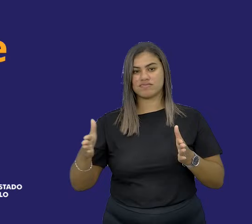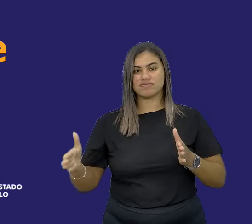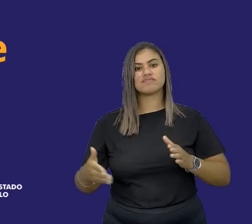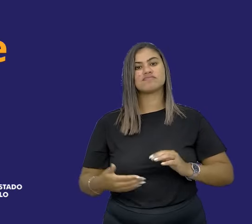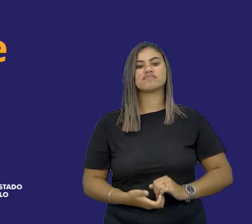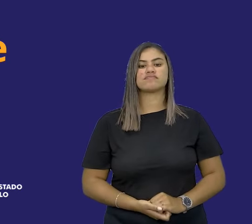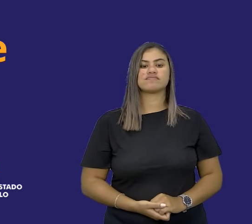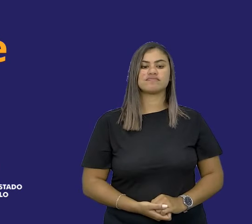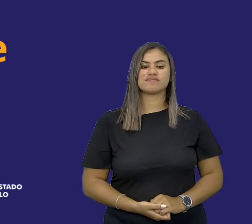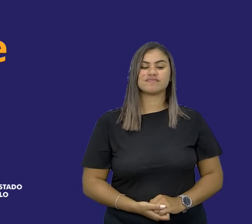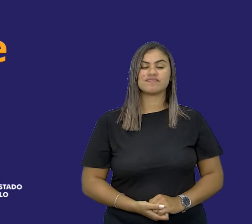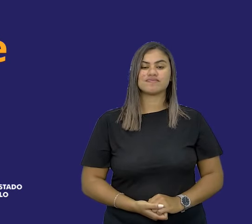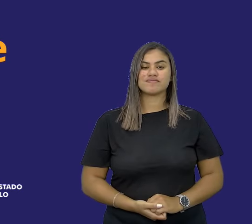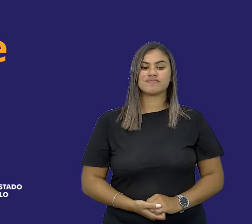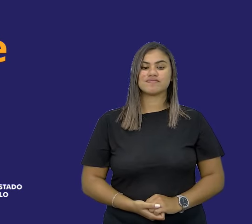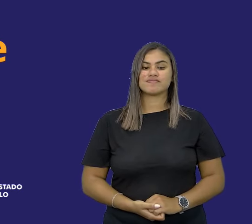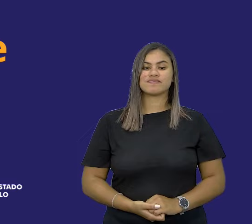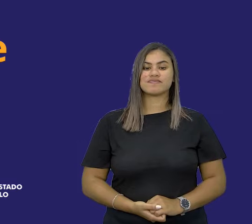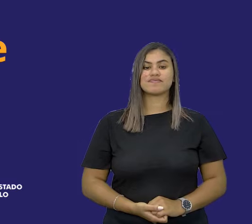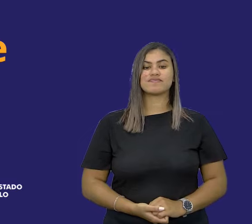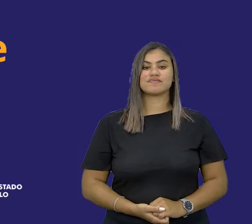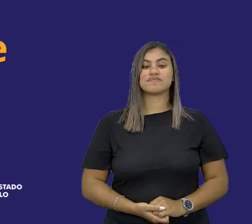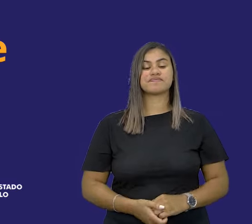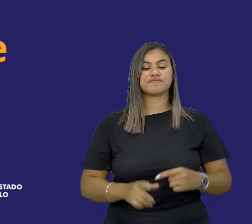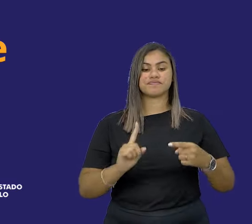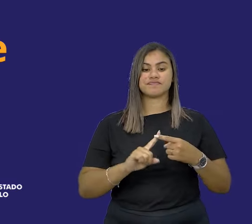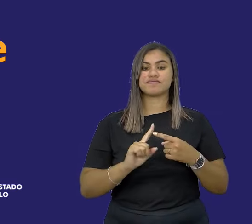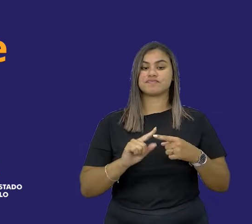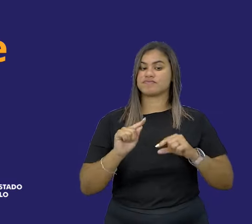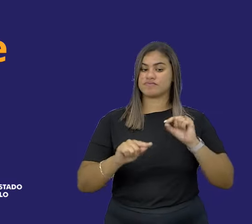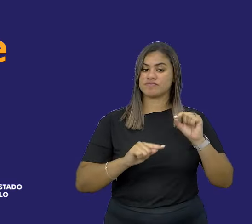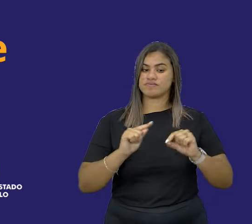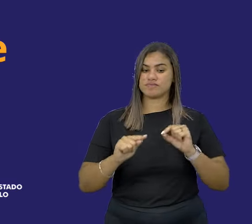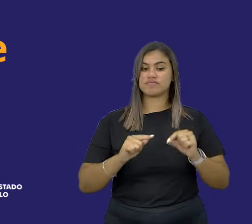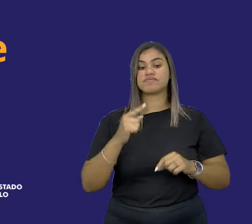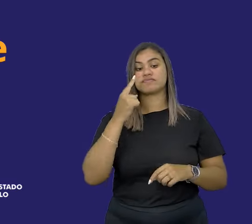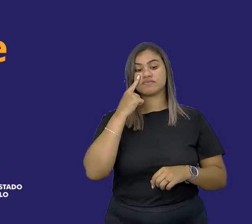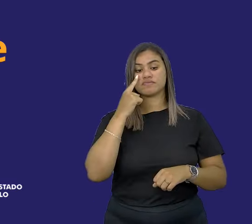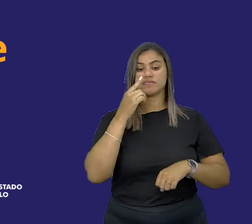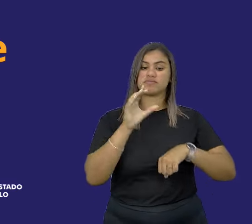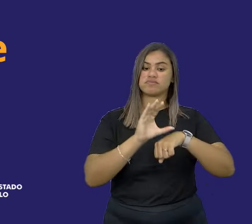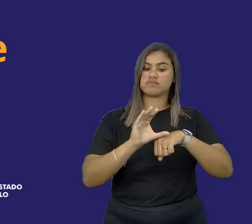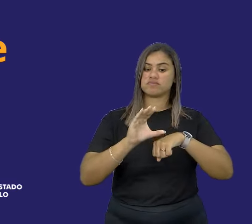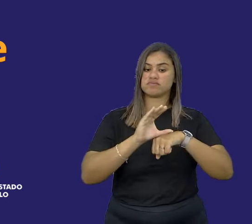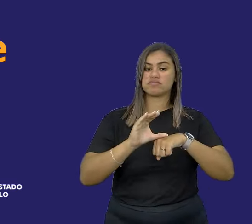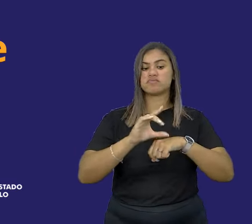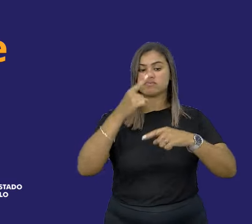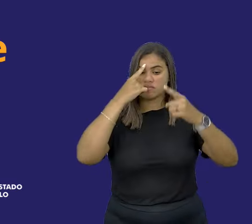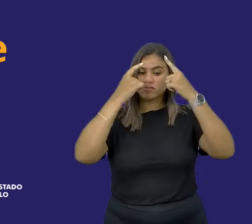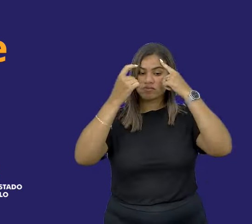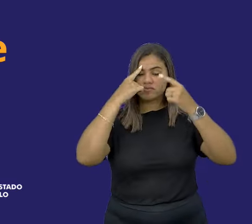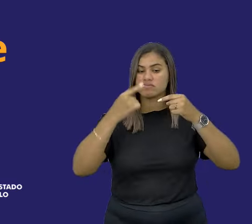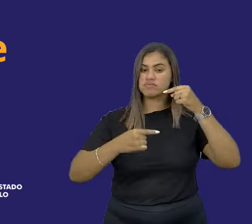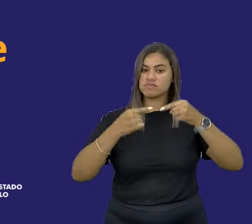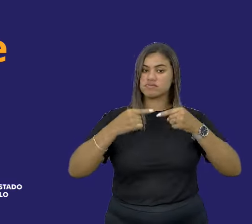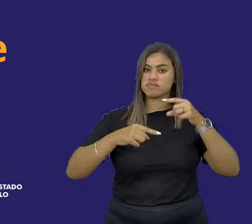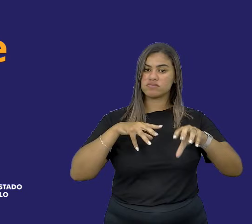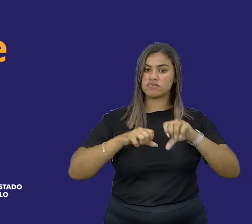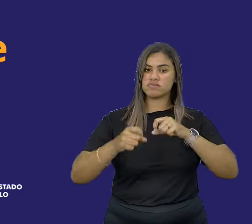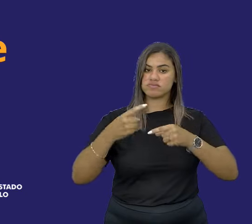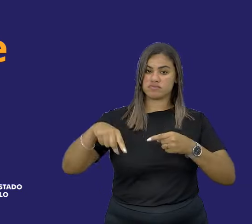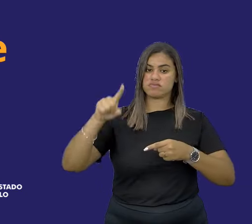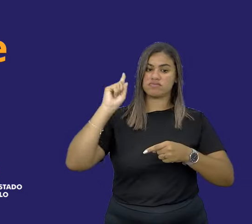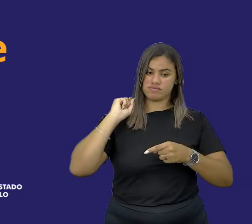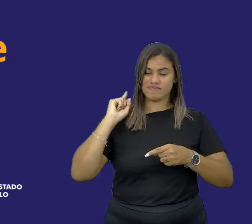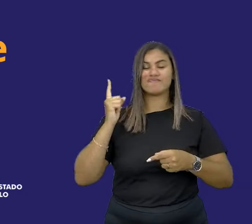passar. Vamos começar com o primeiro momento, que é o quê? Revisitar os principais conceitos e ideias discutidos na formação